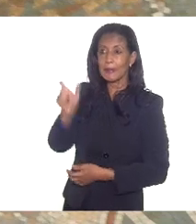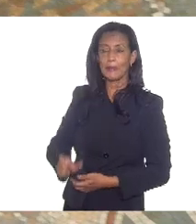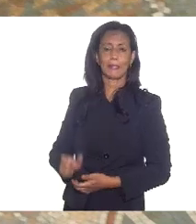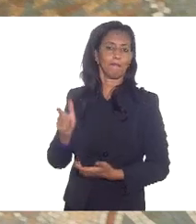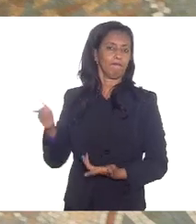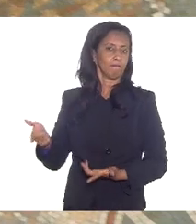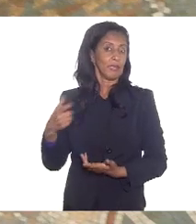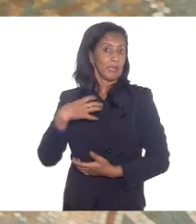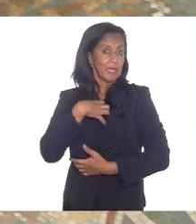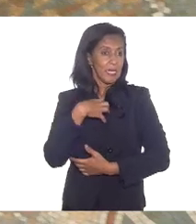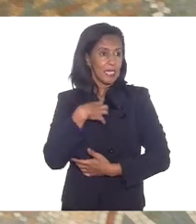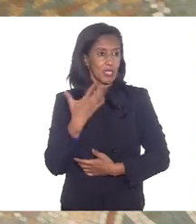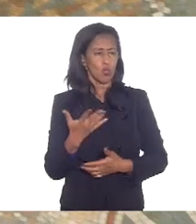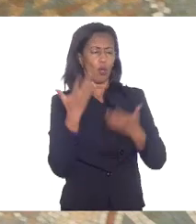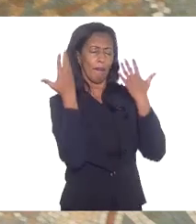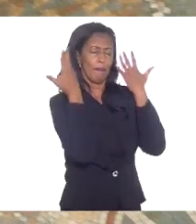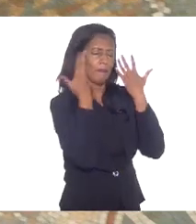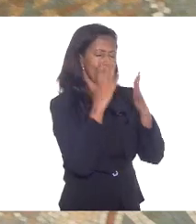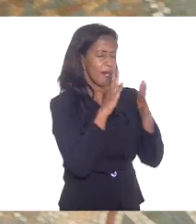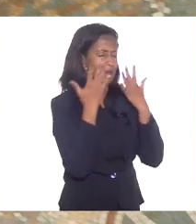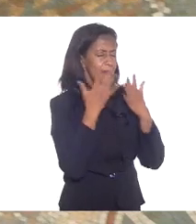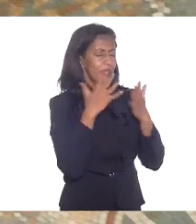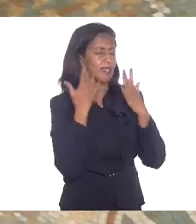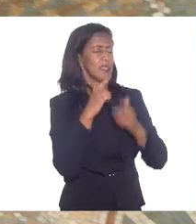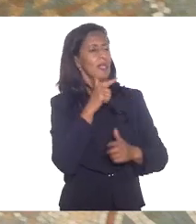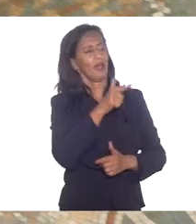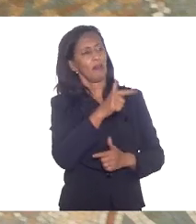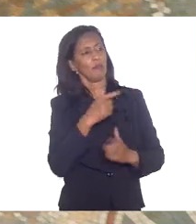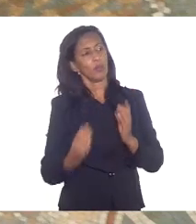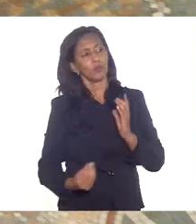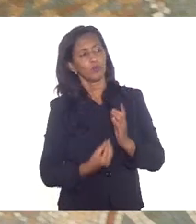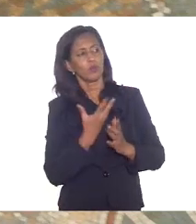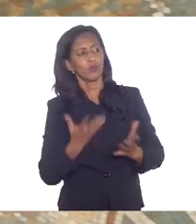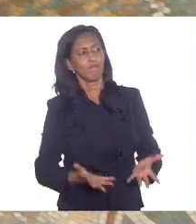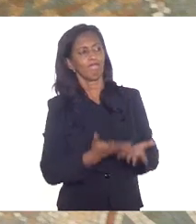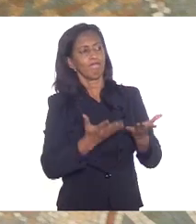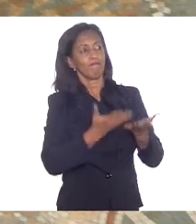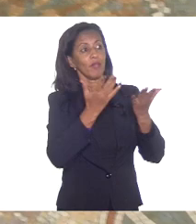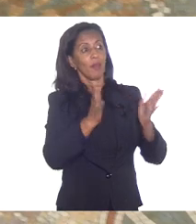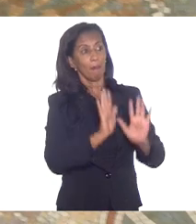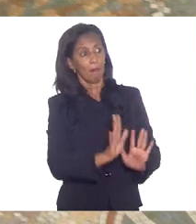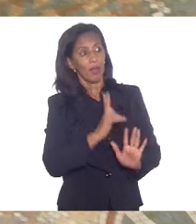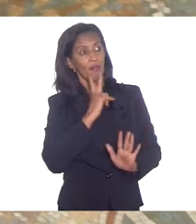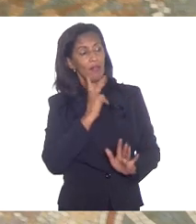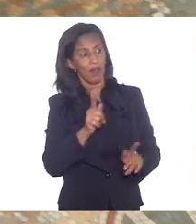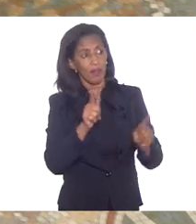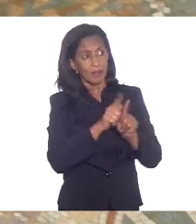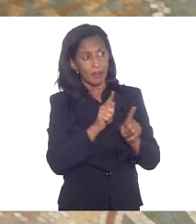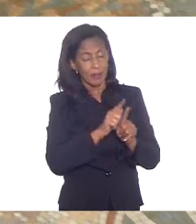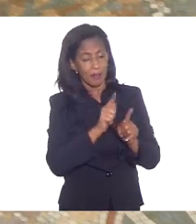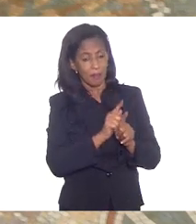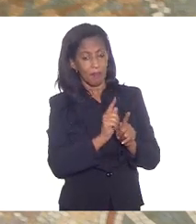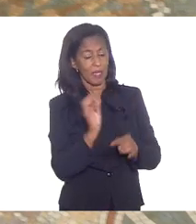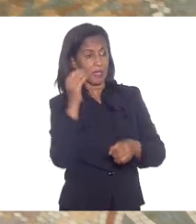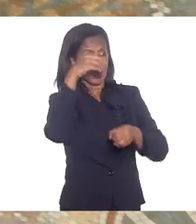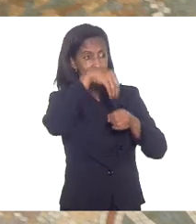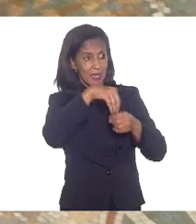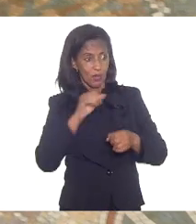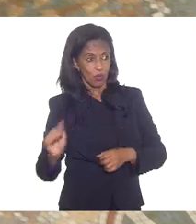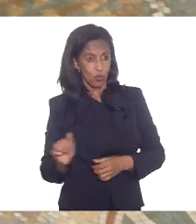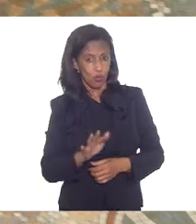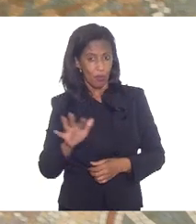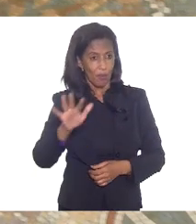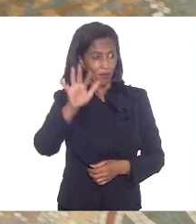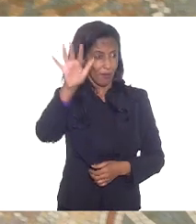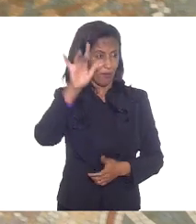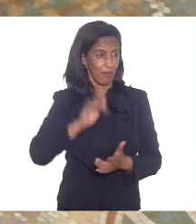sentido, quero não só parabenizá-lo pela excelente iniciativa, mas como dizer que o recenseamento dentro de uma favela e de uma